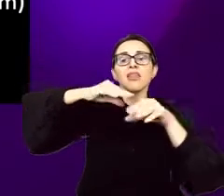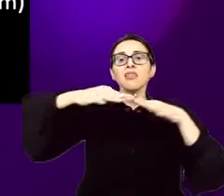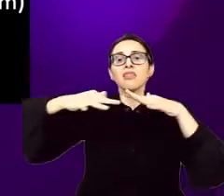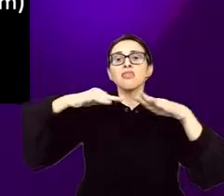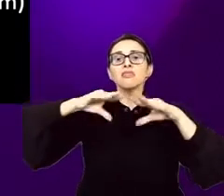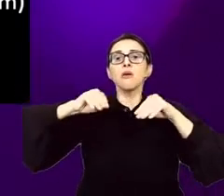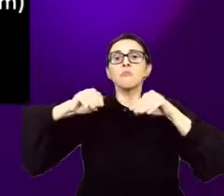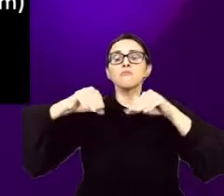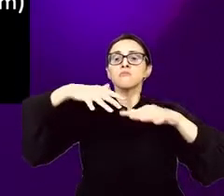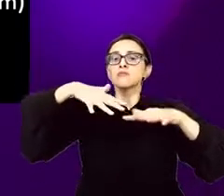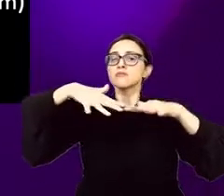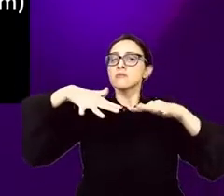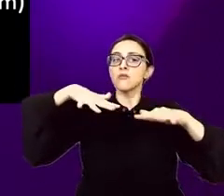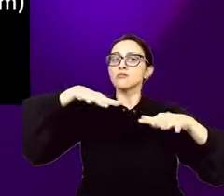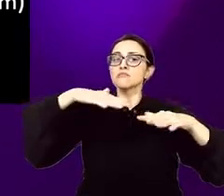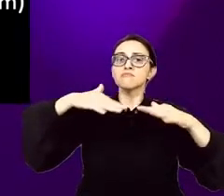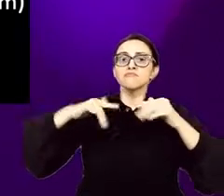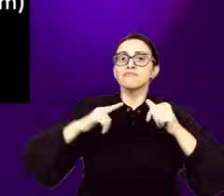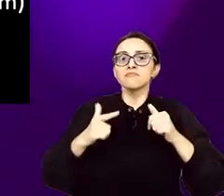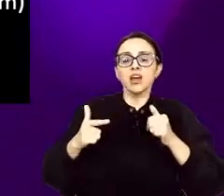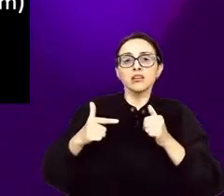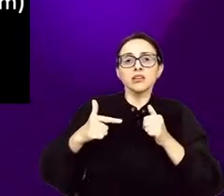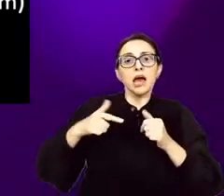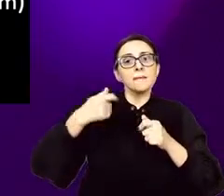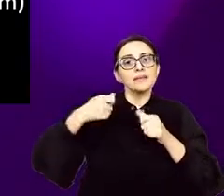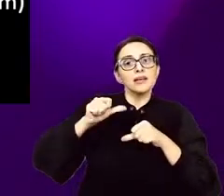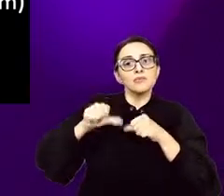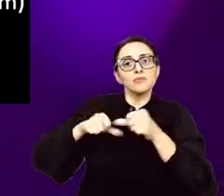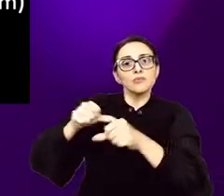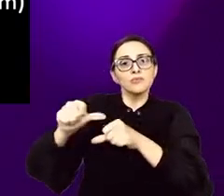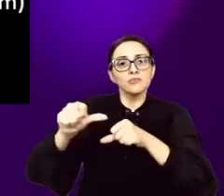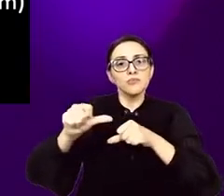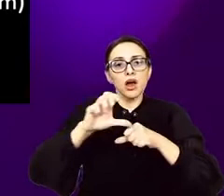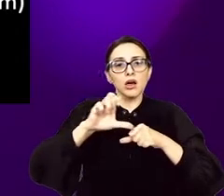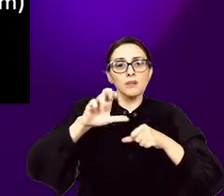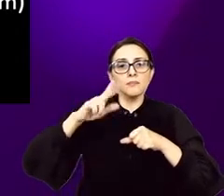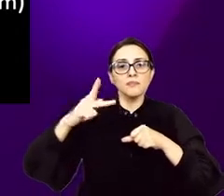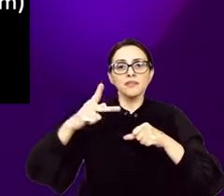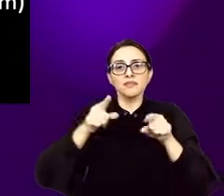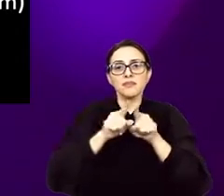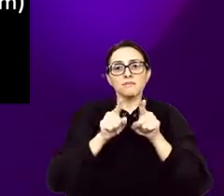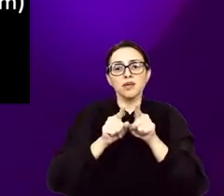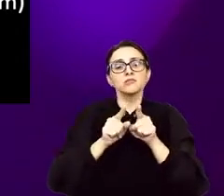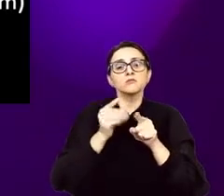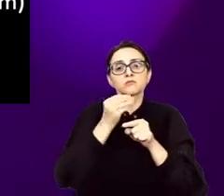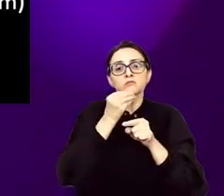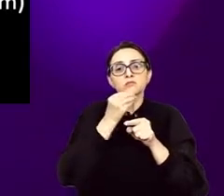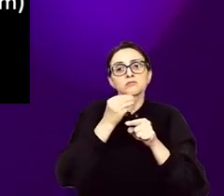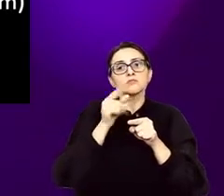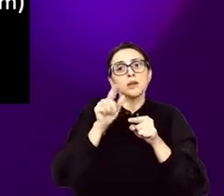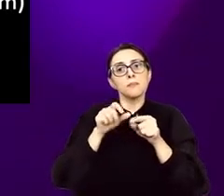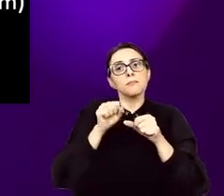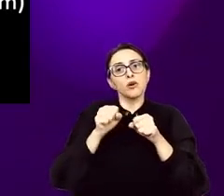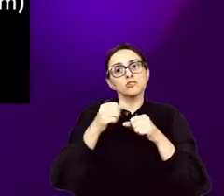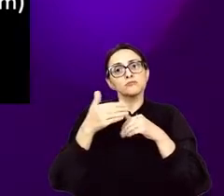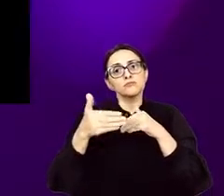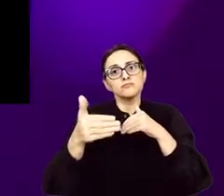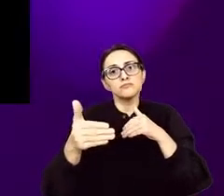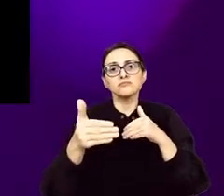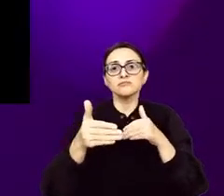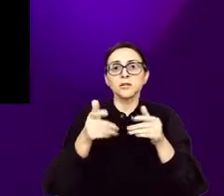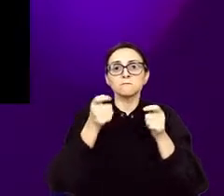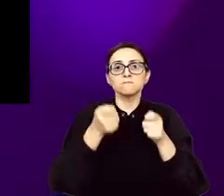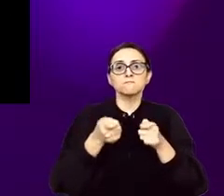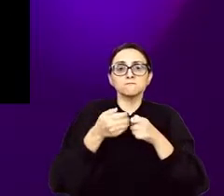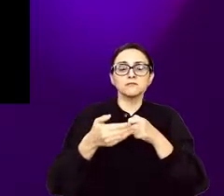a antiversão do seu cup, a versão principalmente, tá? Aumentando a antiversão, a chance dele luxar é maior e de ter instabilidade na sua